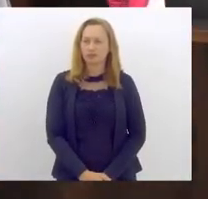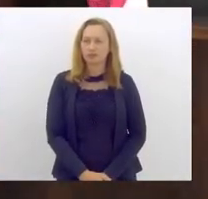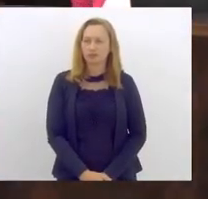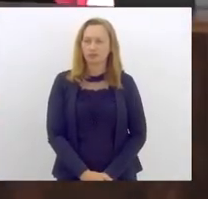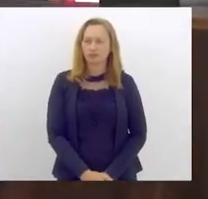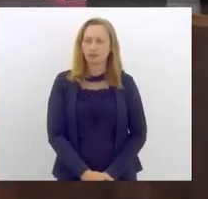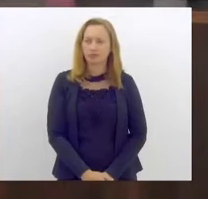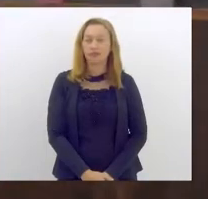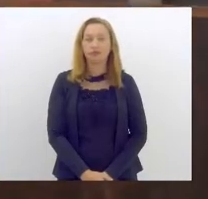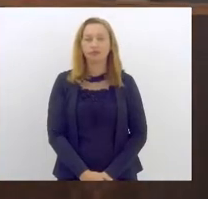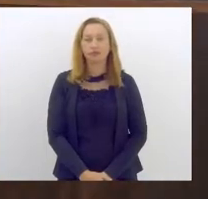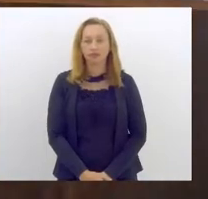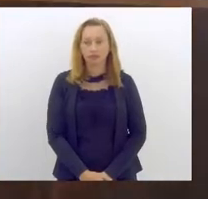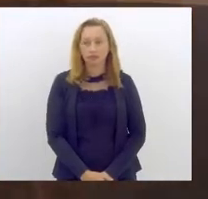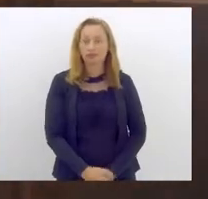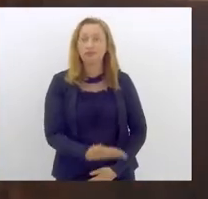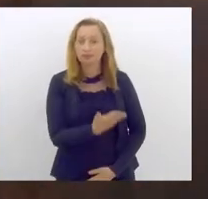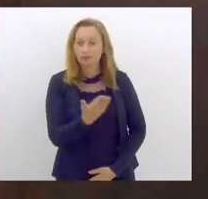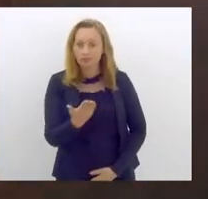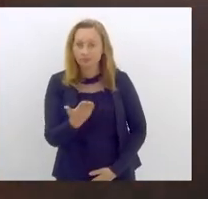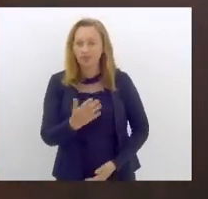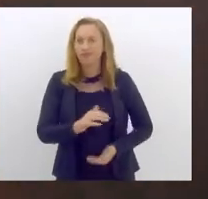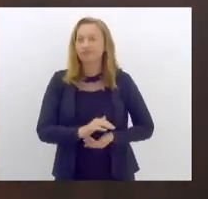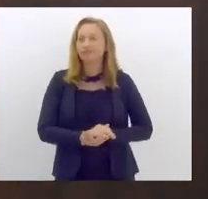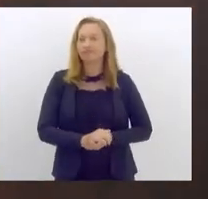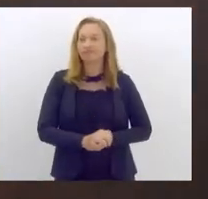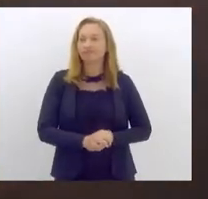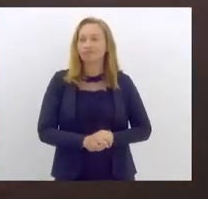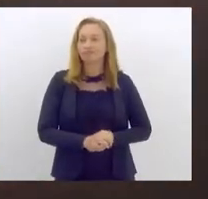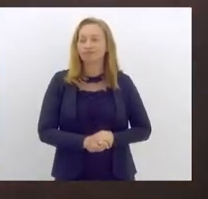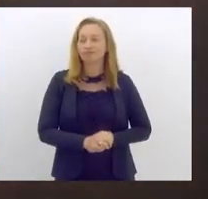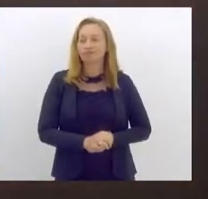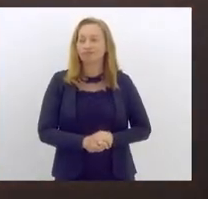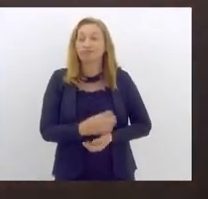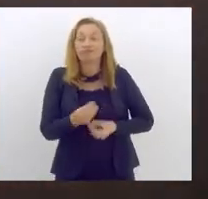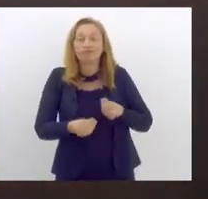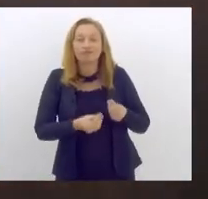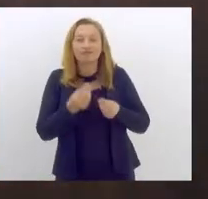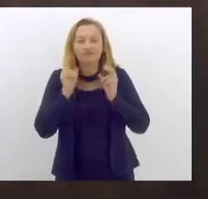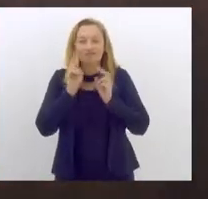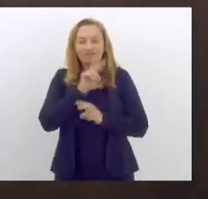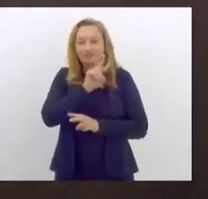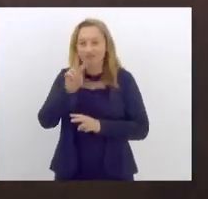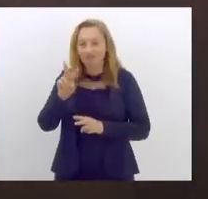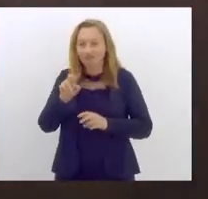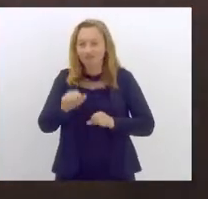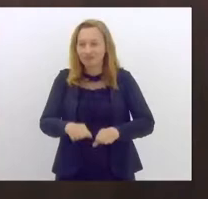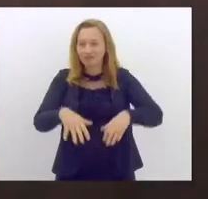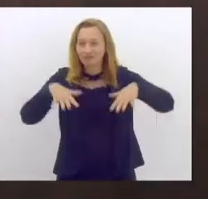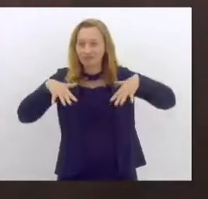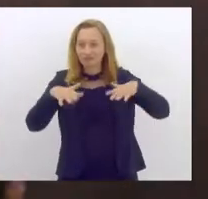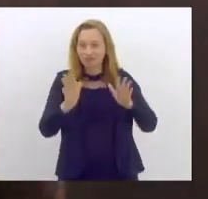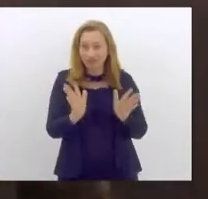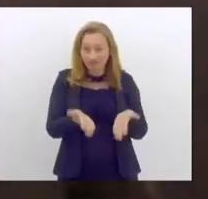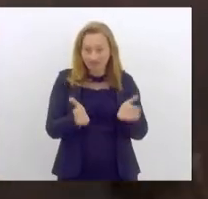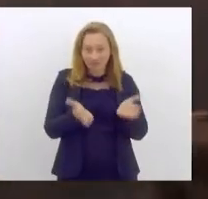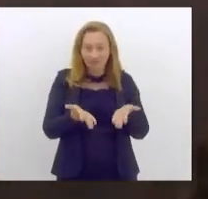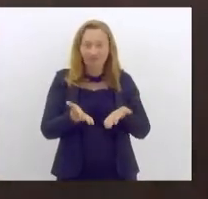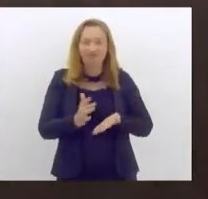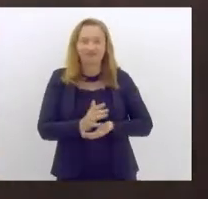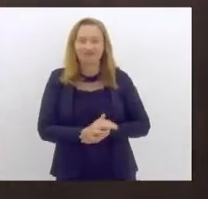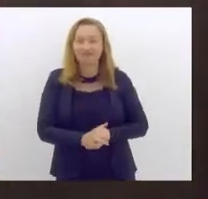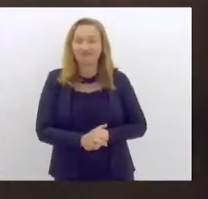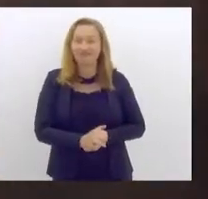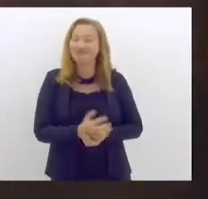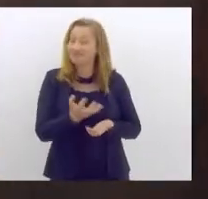Pessoal vocês não tem noção de como tá bonito esse plenário hoje queria